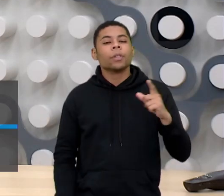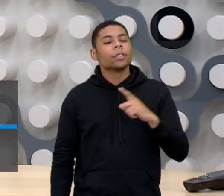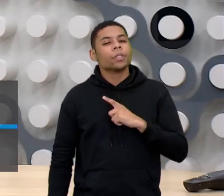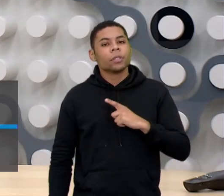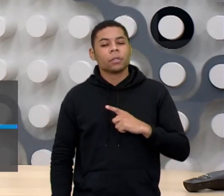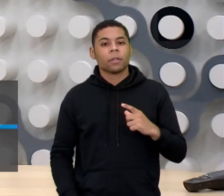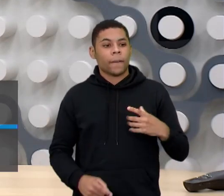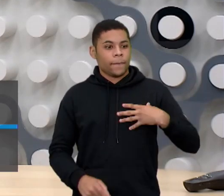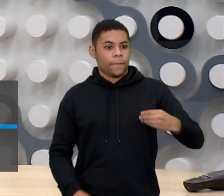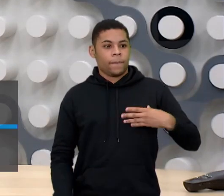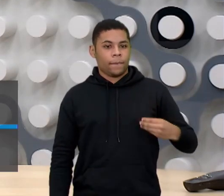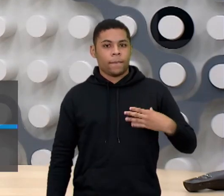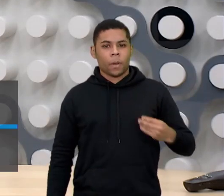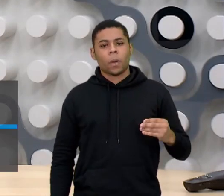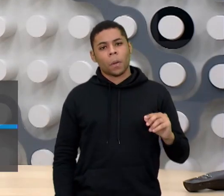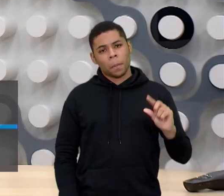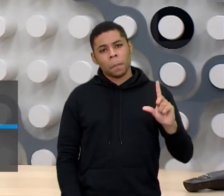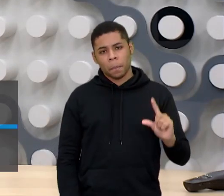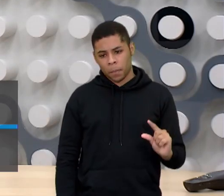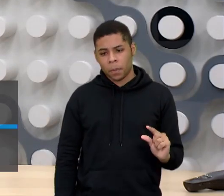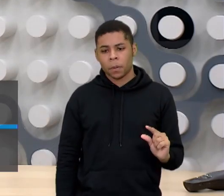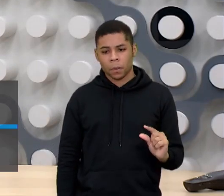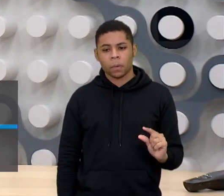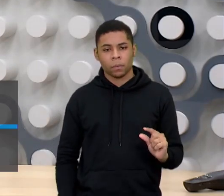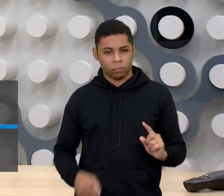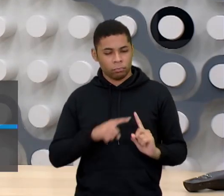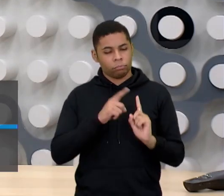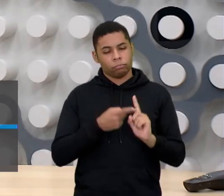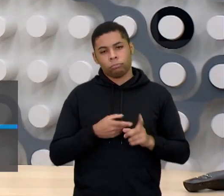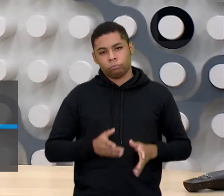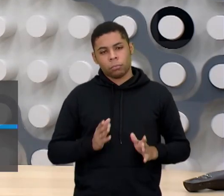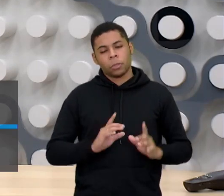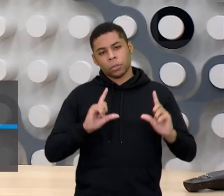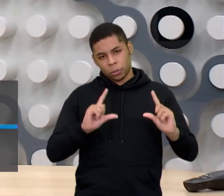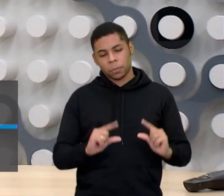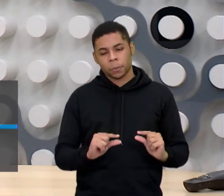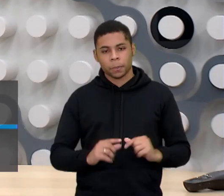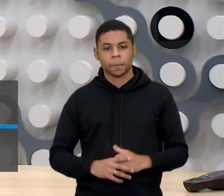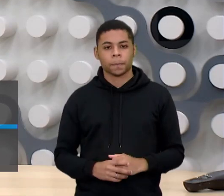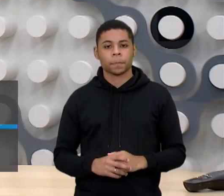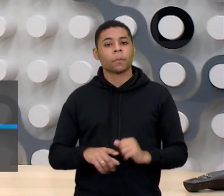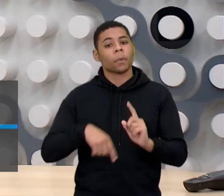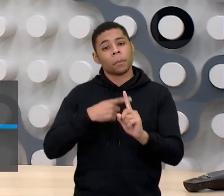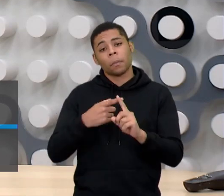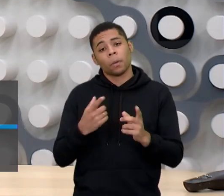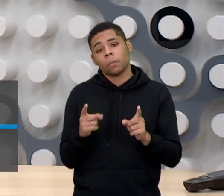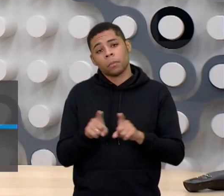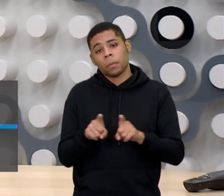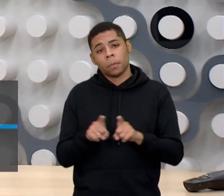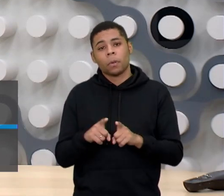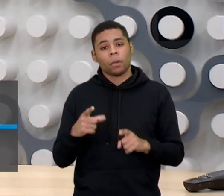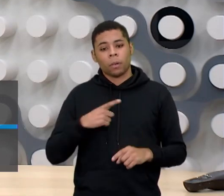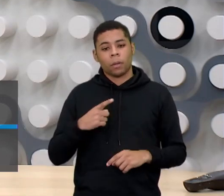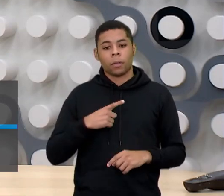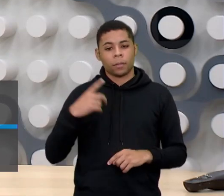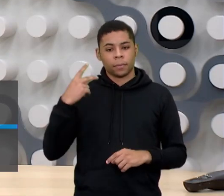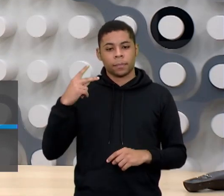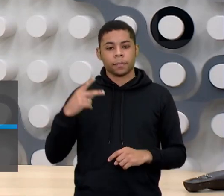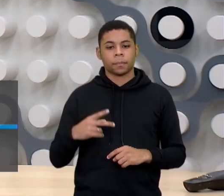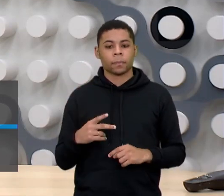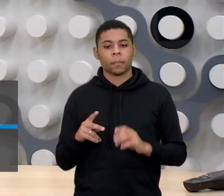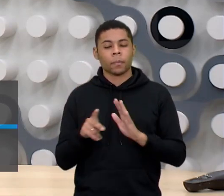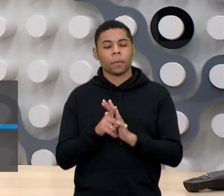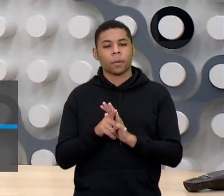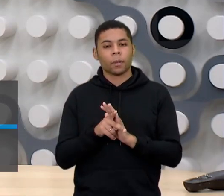menos filhos, né, a taxa de fertilidade, como eu falei para vocês, está diminuindo, como também, né, a projeção aí, né,